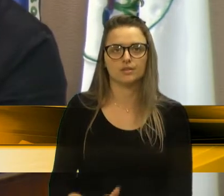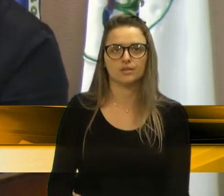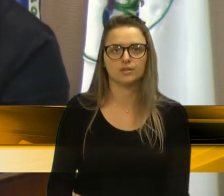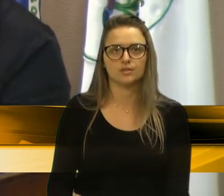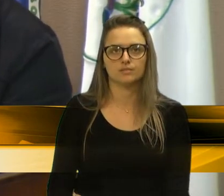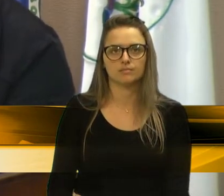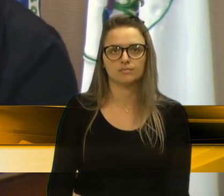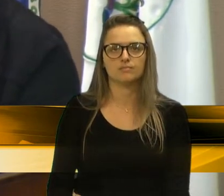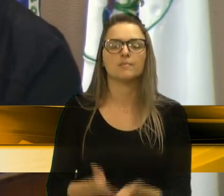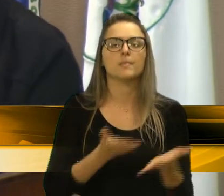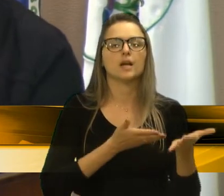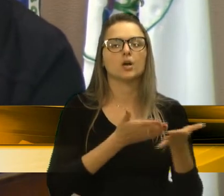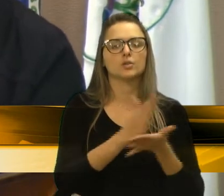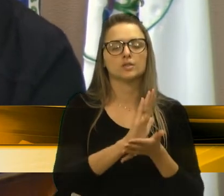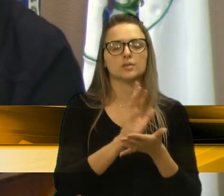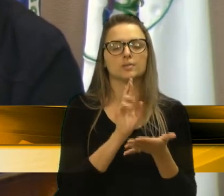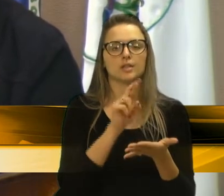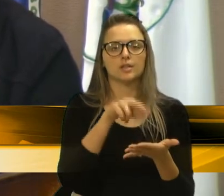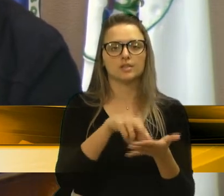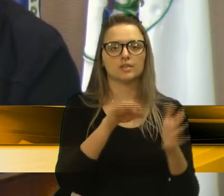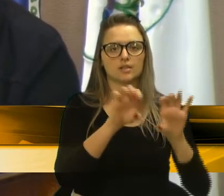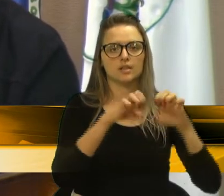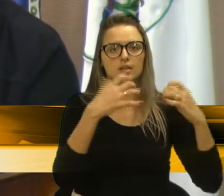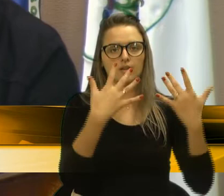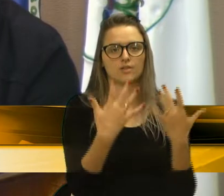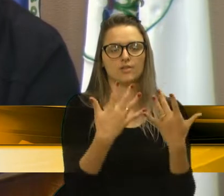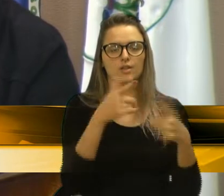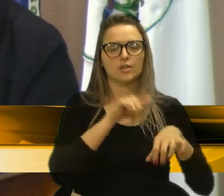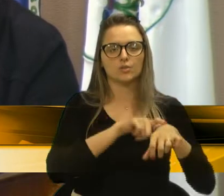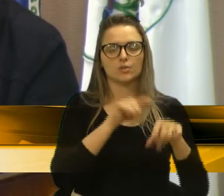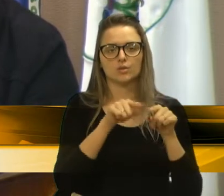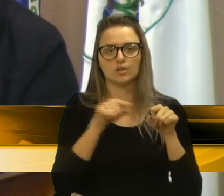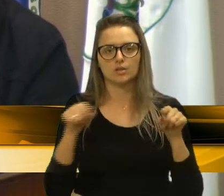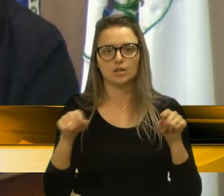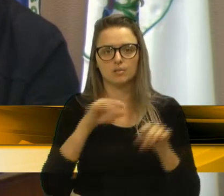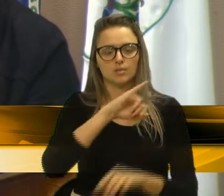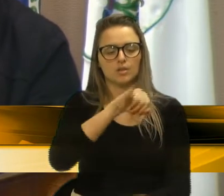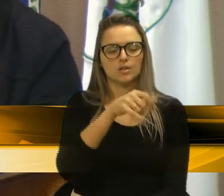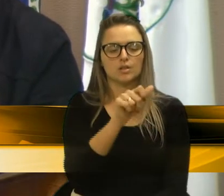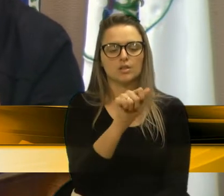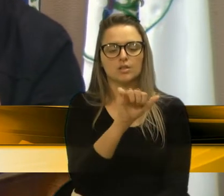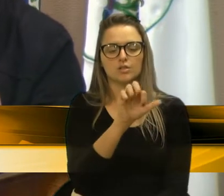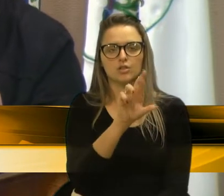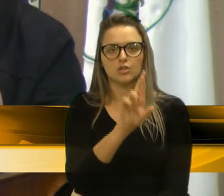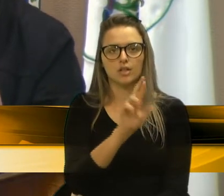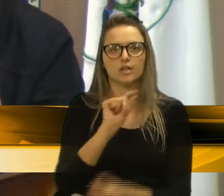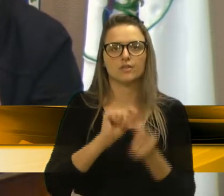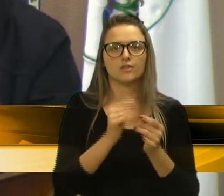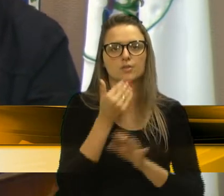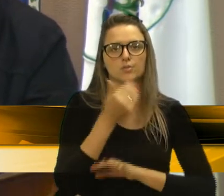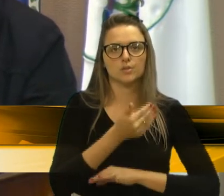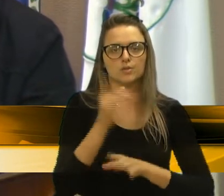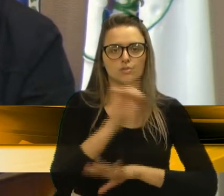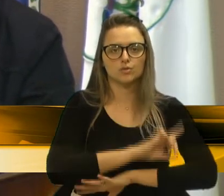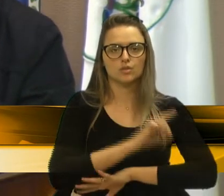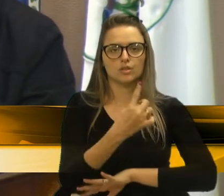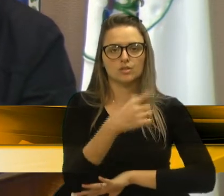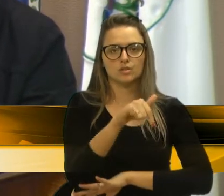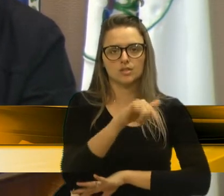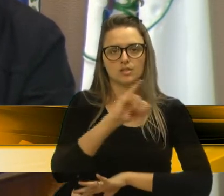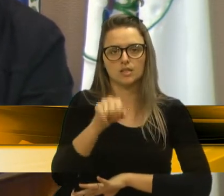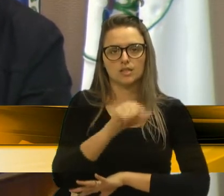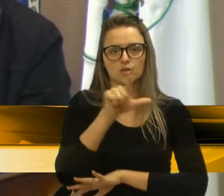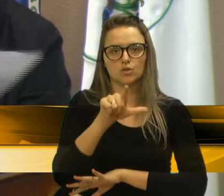Lá, autorização para a realização de evento de caráter temporário. O senhor Jair Zausa, né, entra com o pedido no dia 17/7